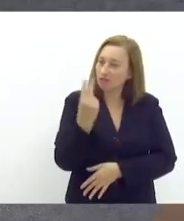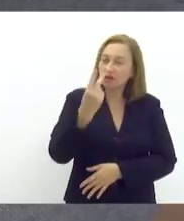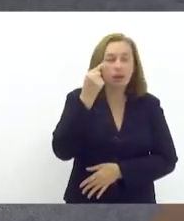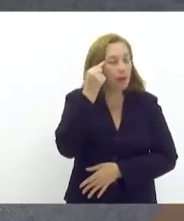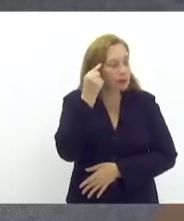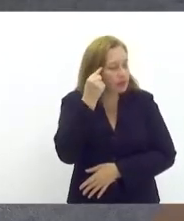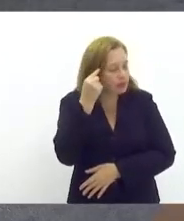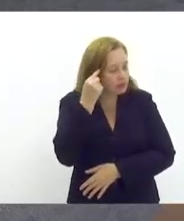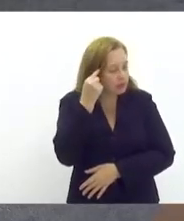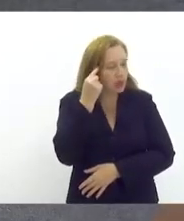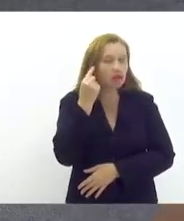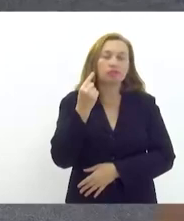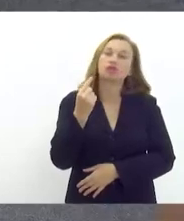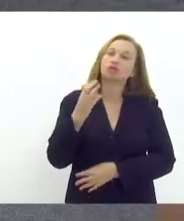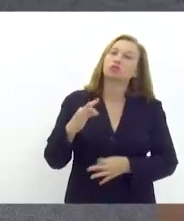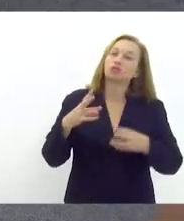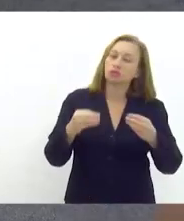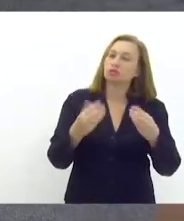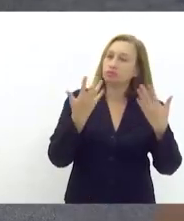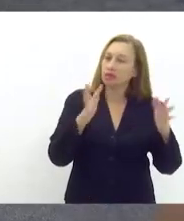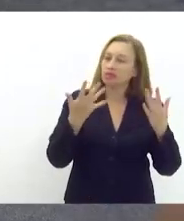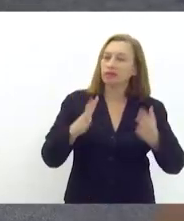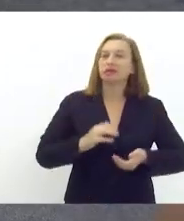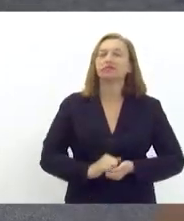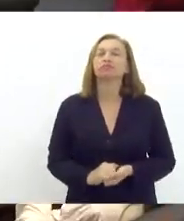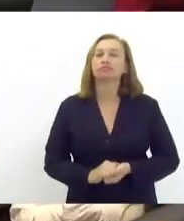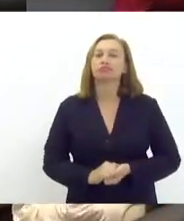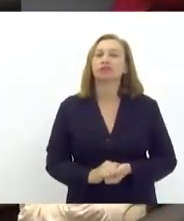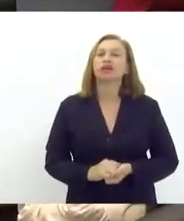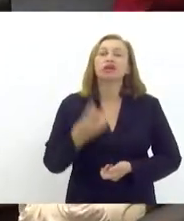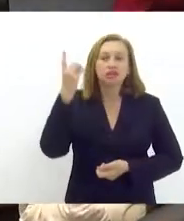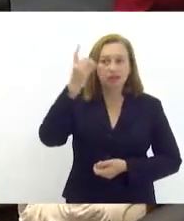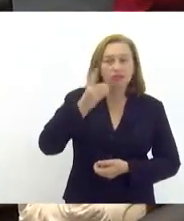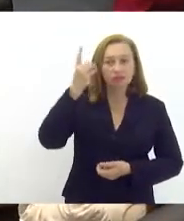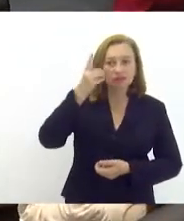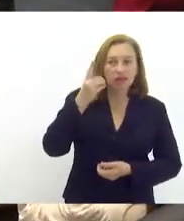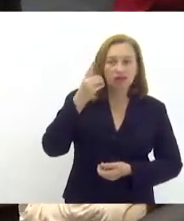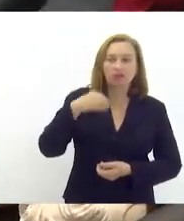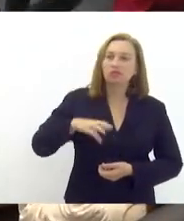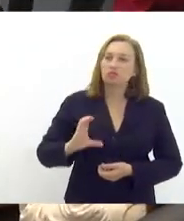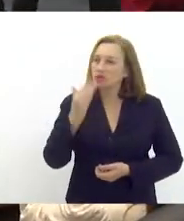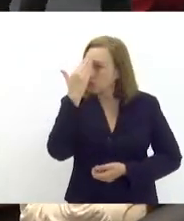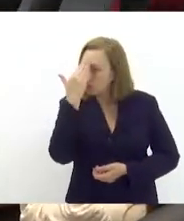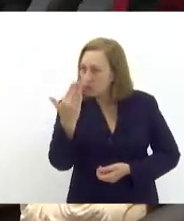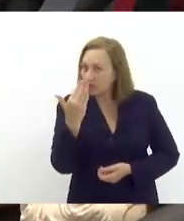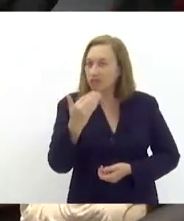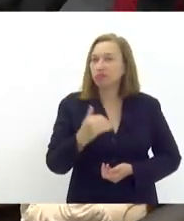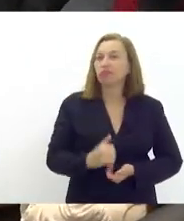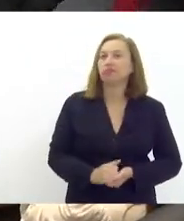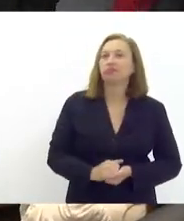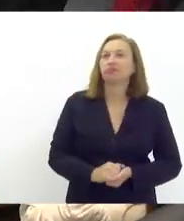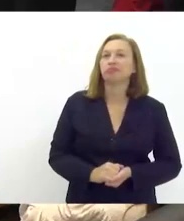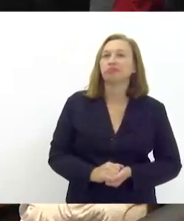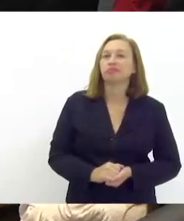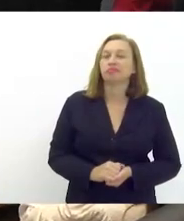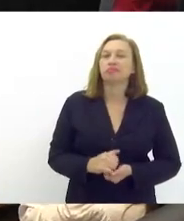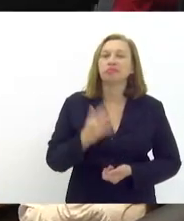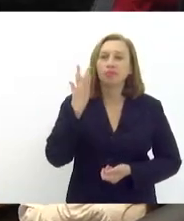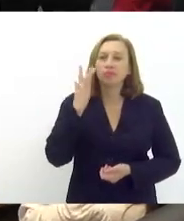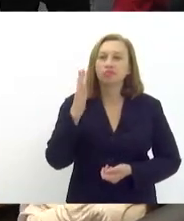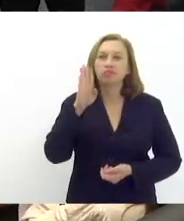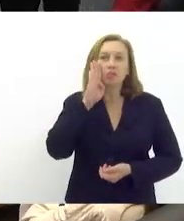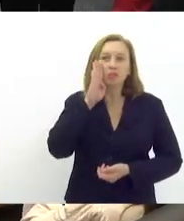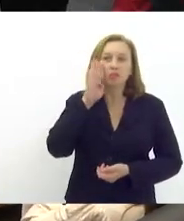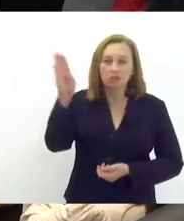refletirmos sobre isso Parabéns Sem dúvida deputado Carlos smim que muito obrigada acho que algo que é